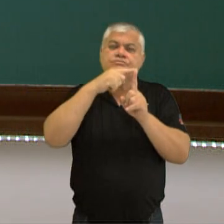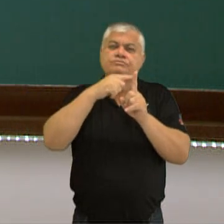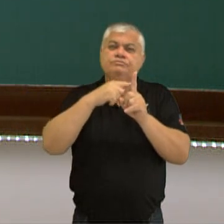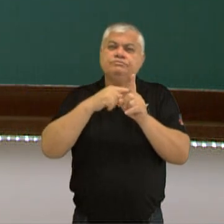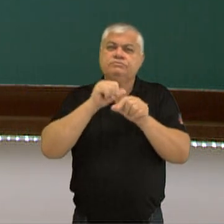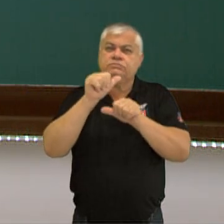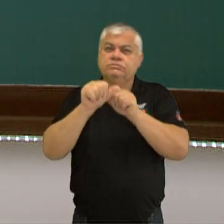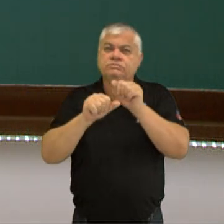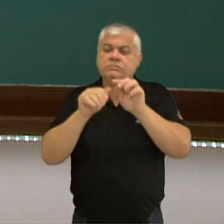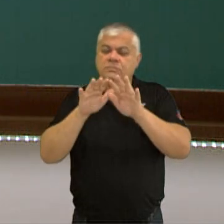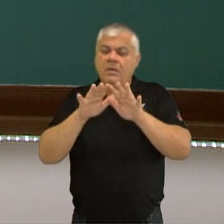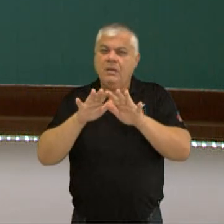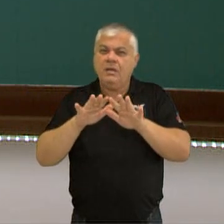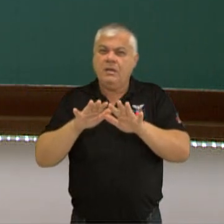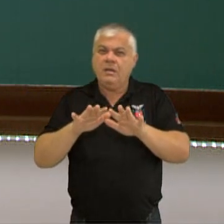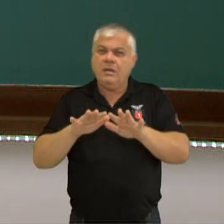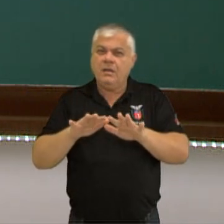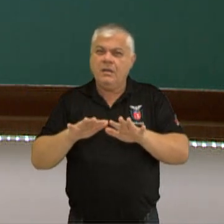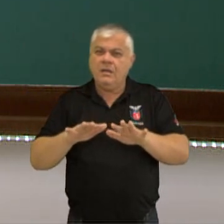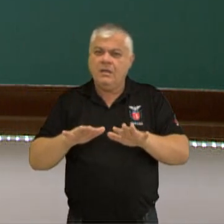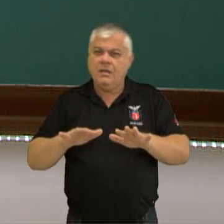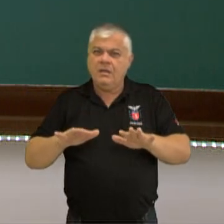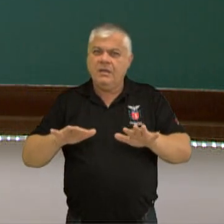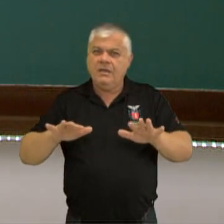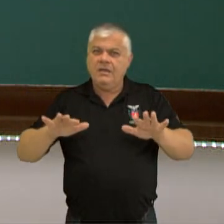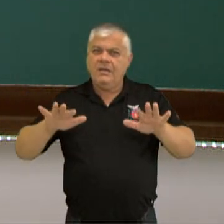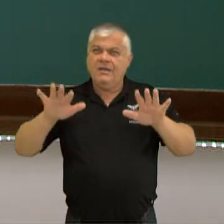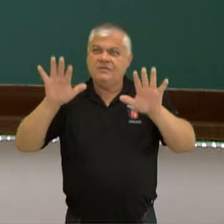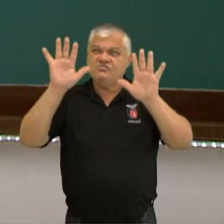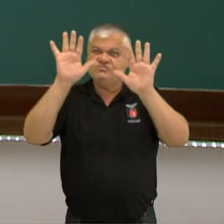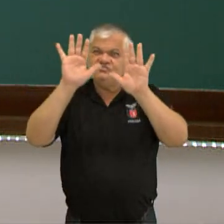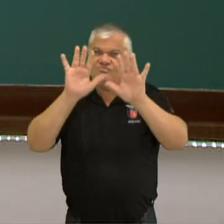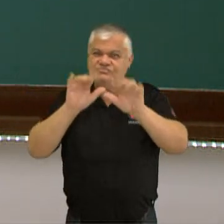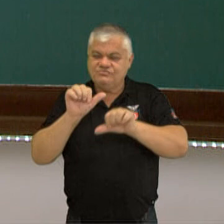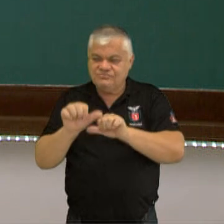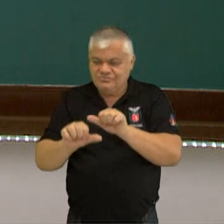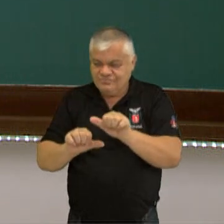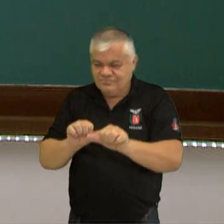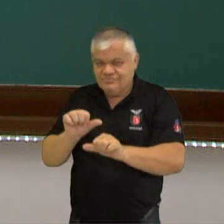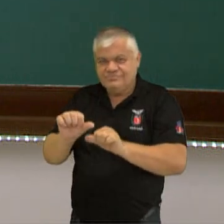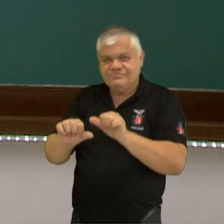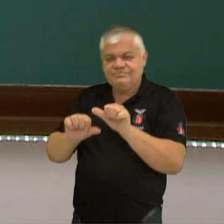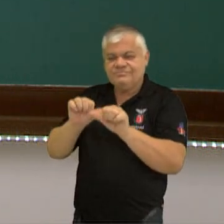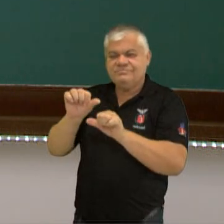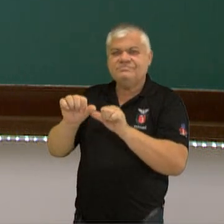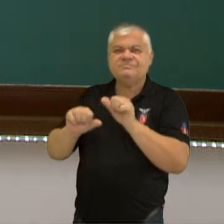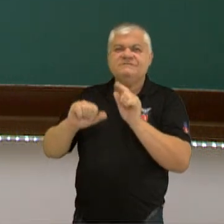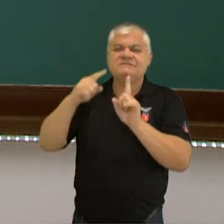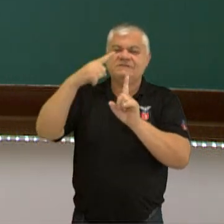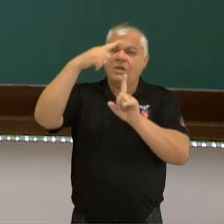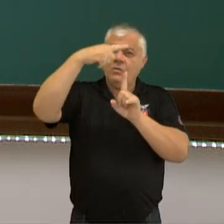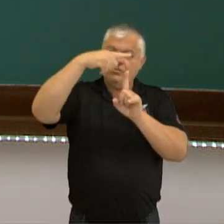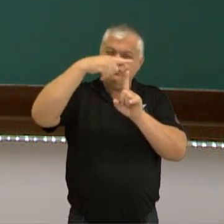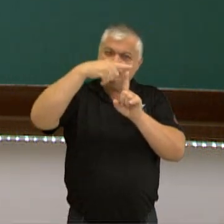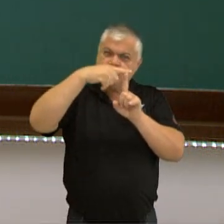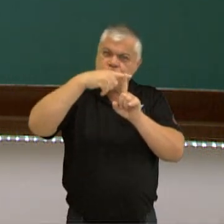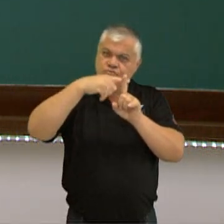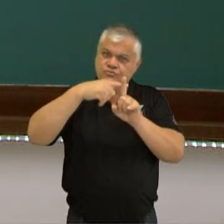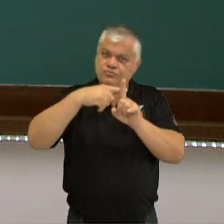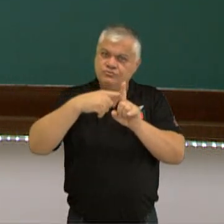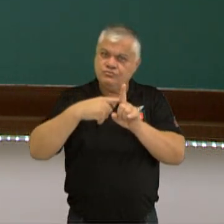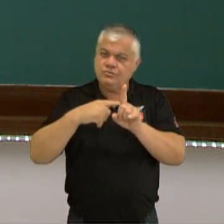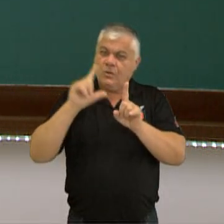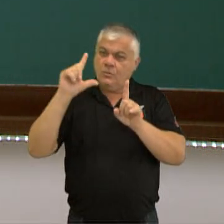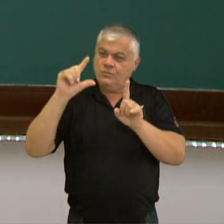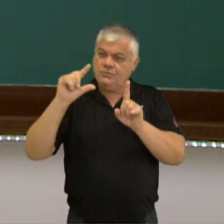foram ficando mais propícias à vida. Então, essa temperatura diminuiu o suficiente para quê? Que